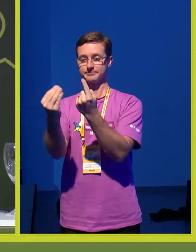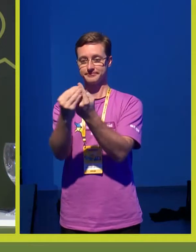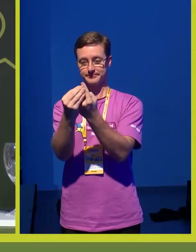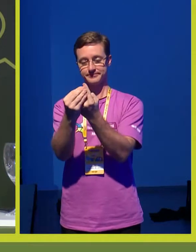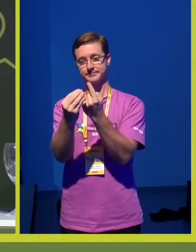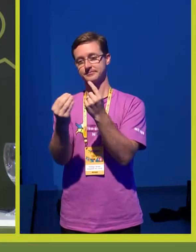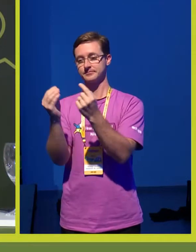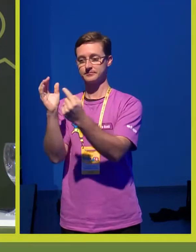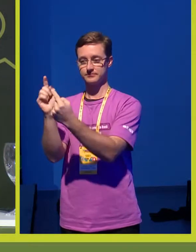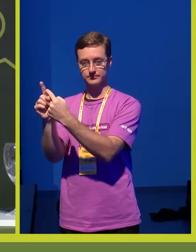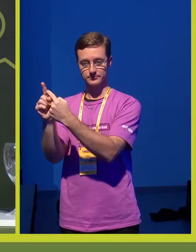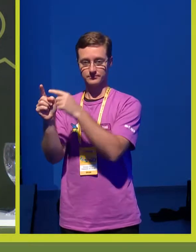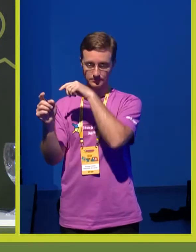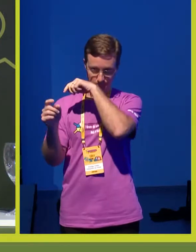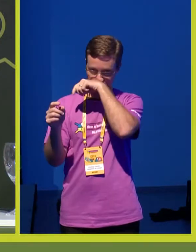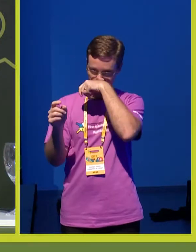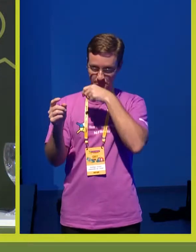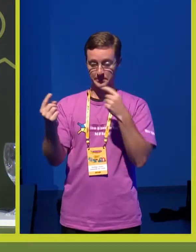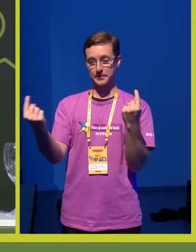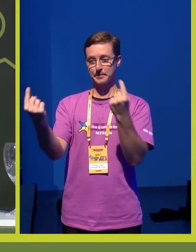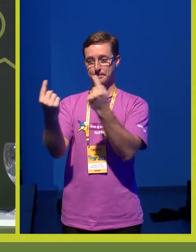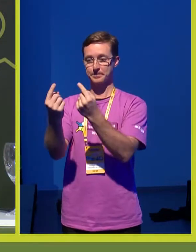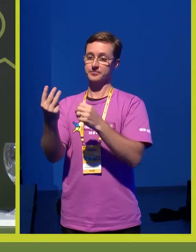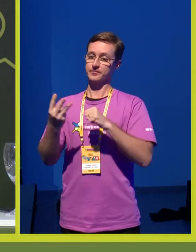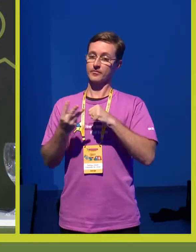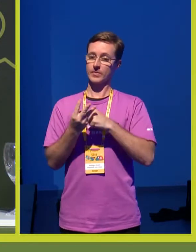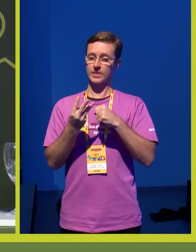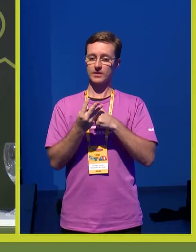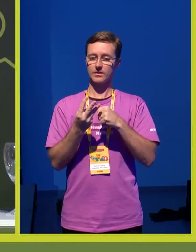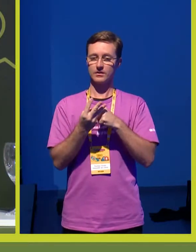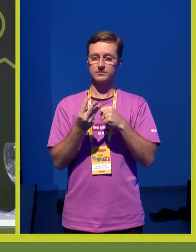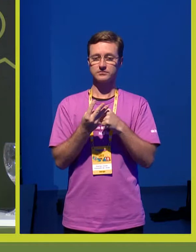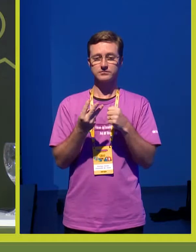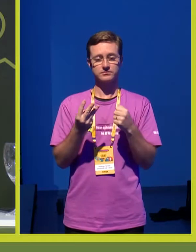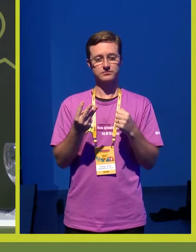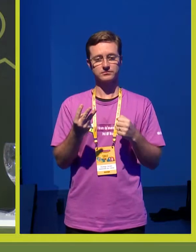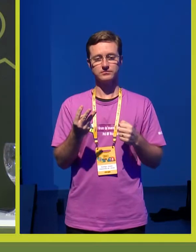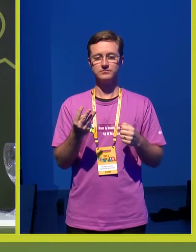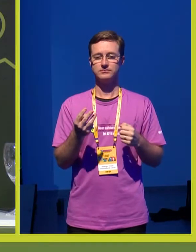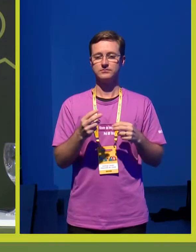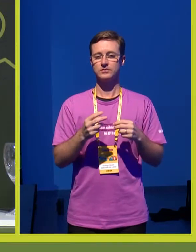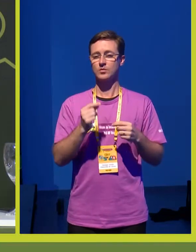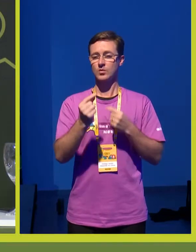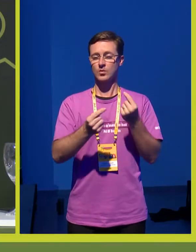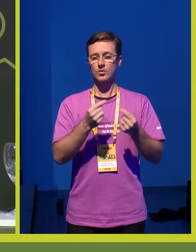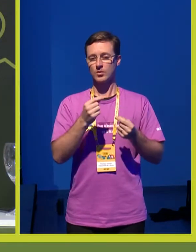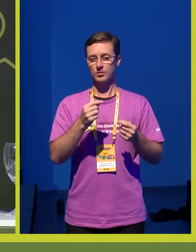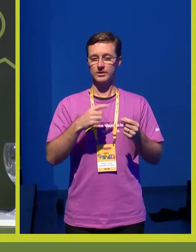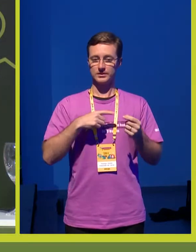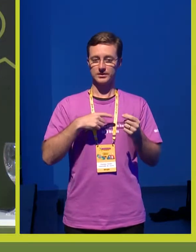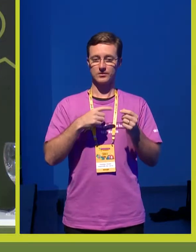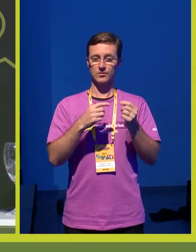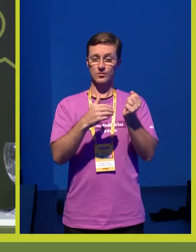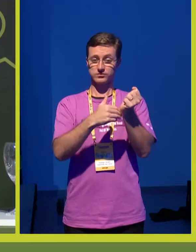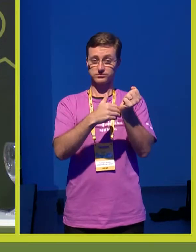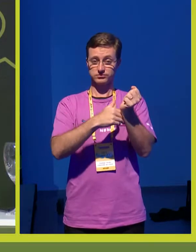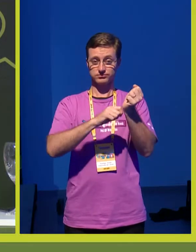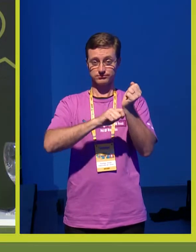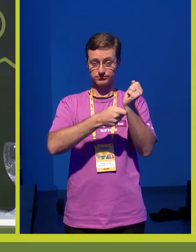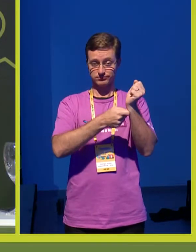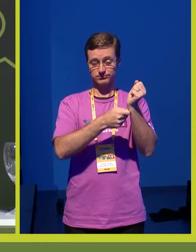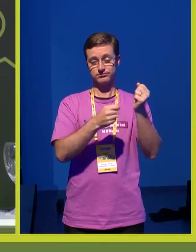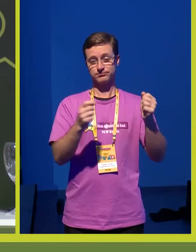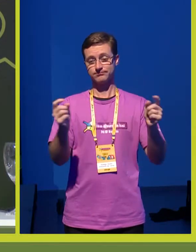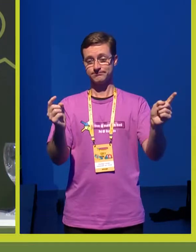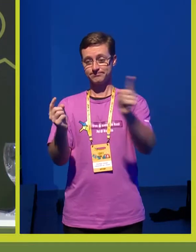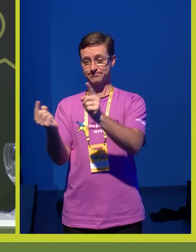mas tem diferentes mecanismos no whatsapp o mecanismo é o que a gente chama de security code em que você pode